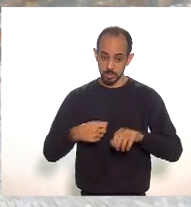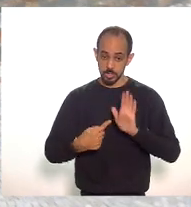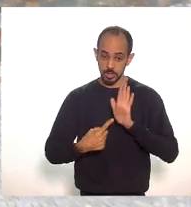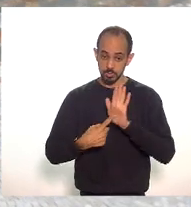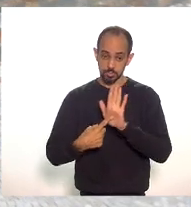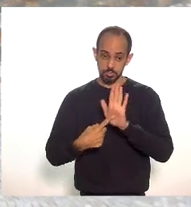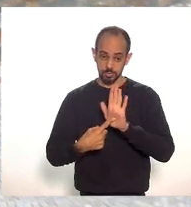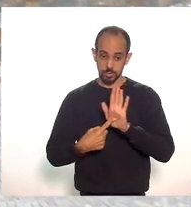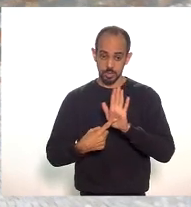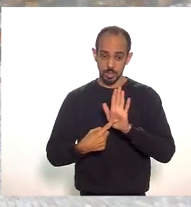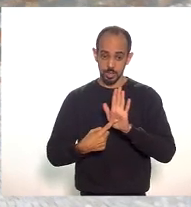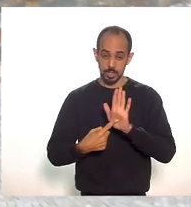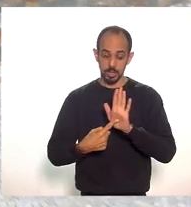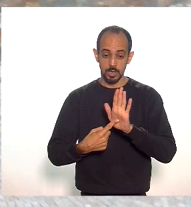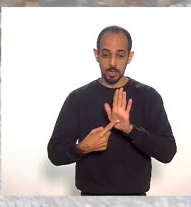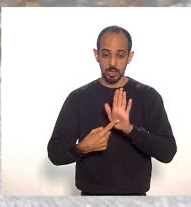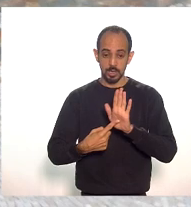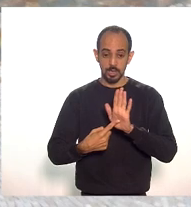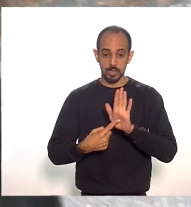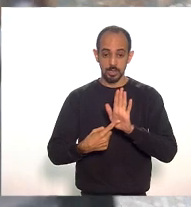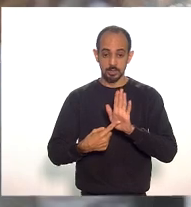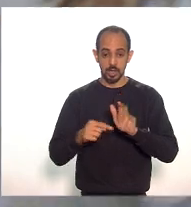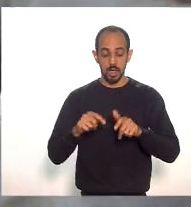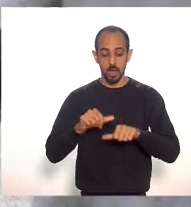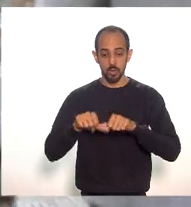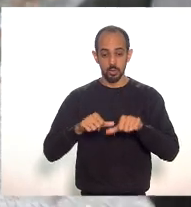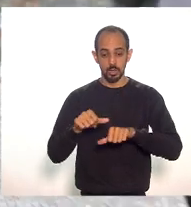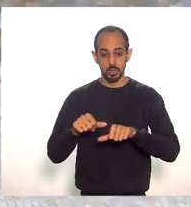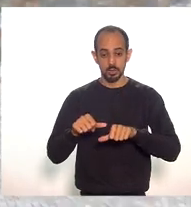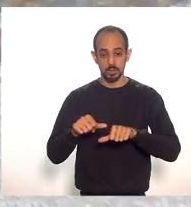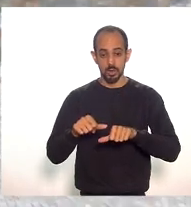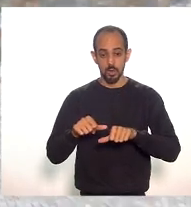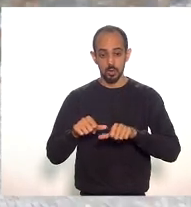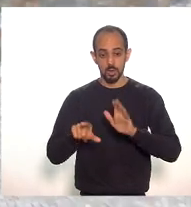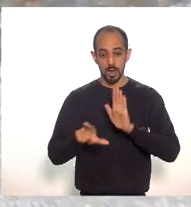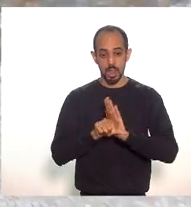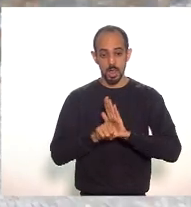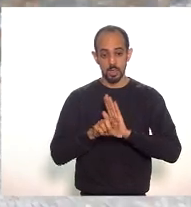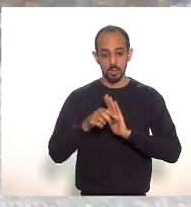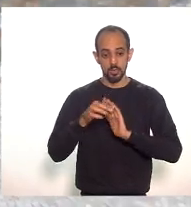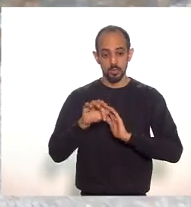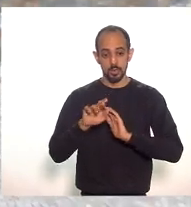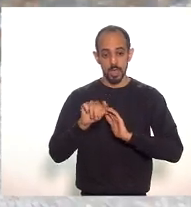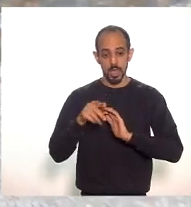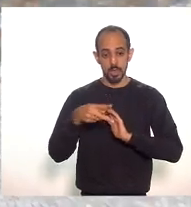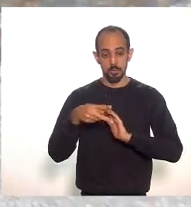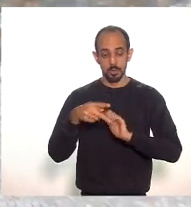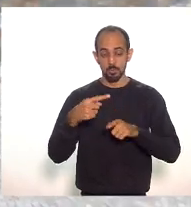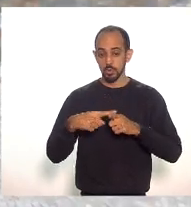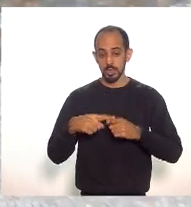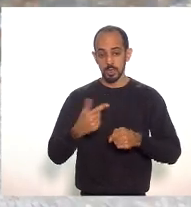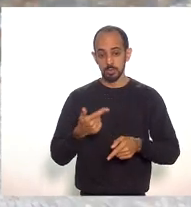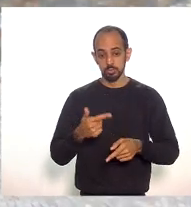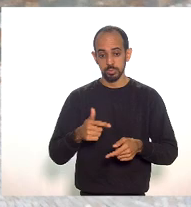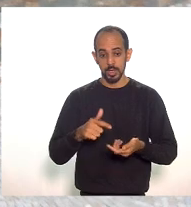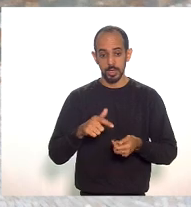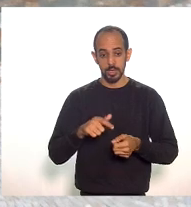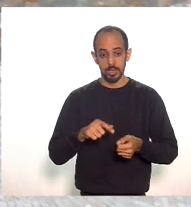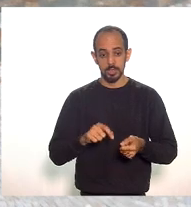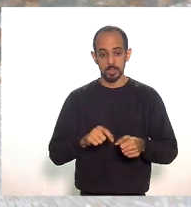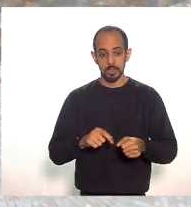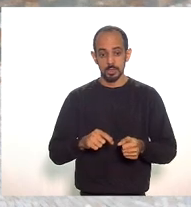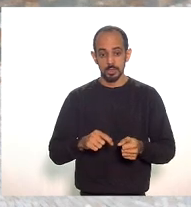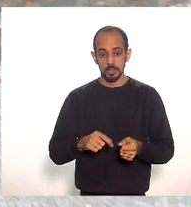você se essa medida imediatamente uma lei de alteração do Factor é agora até porque nós não temos essa previsão orçamentária imediata